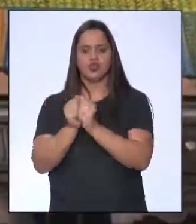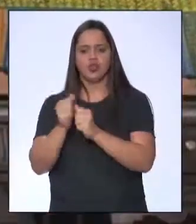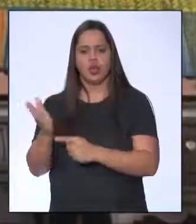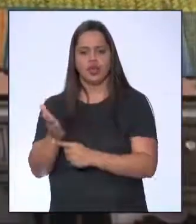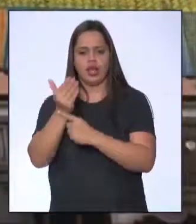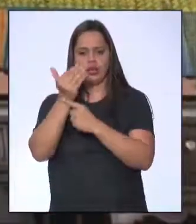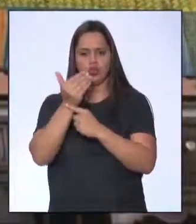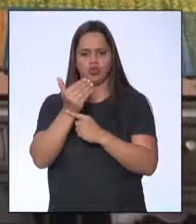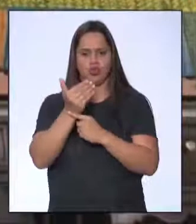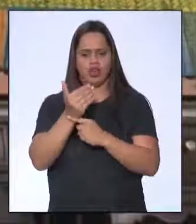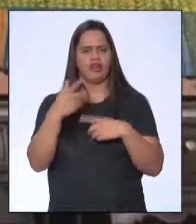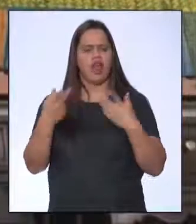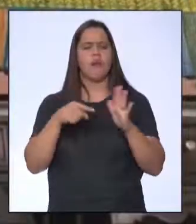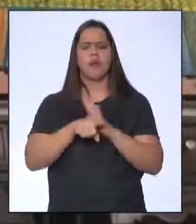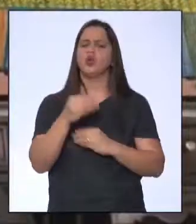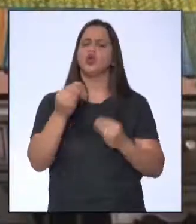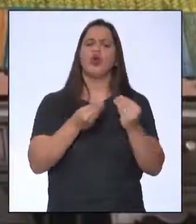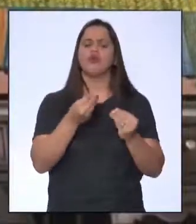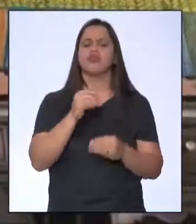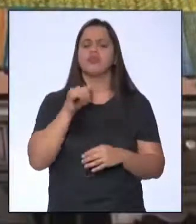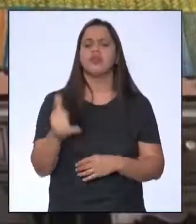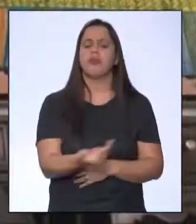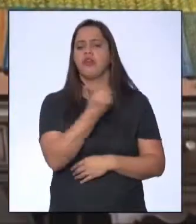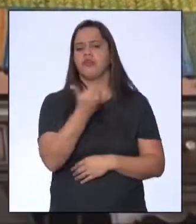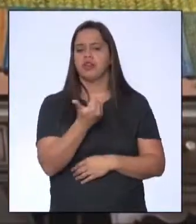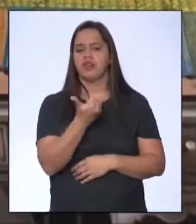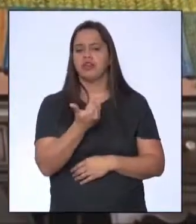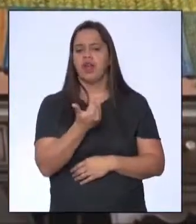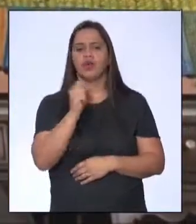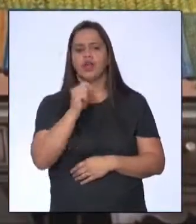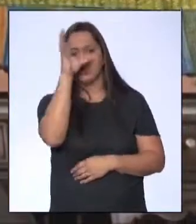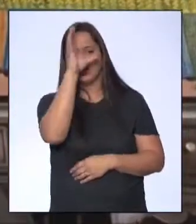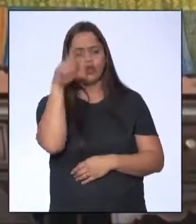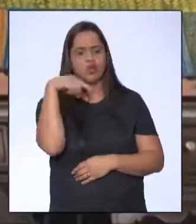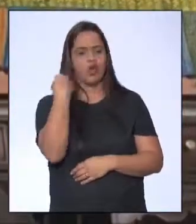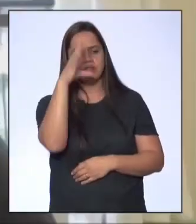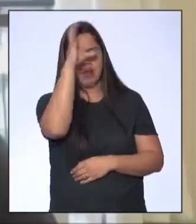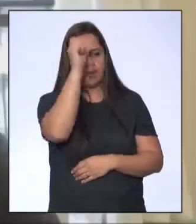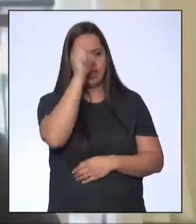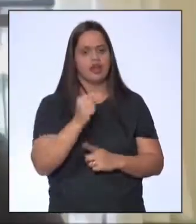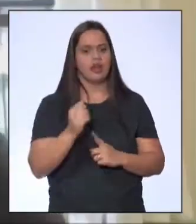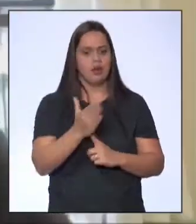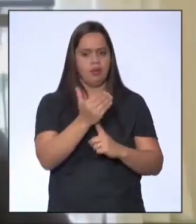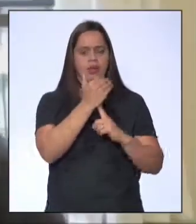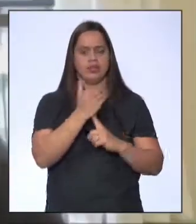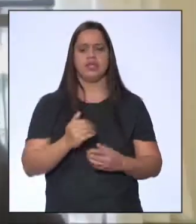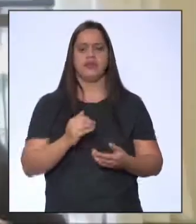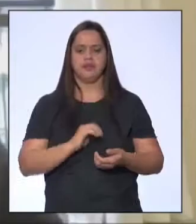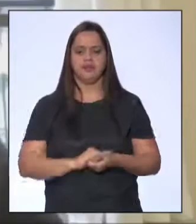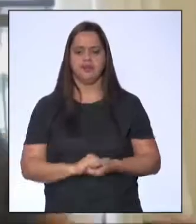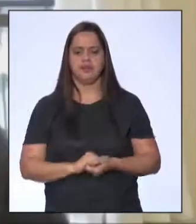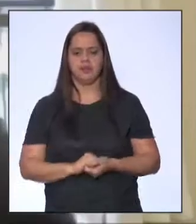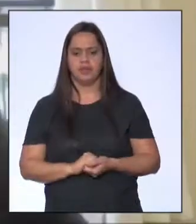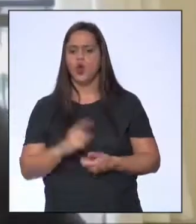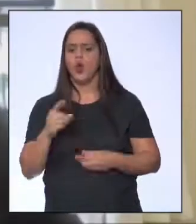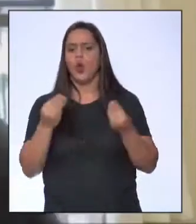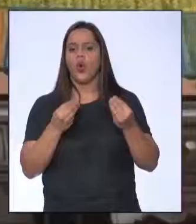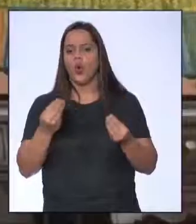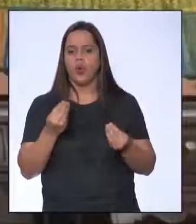é que a gente pode aproveitar isso que a gente aprendeu da tecnologia aqui? Então, eu acho que... Ou não pode, não